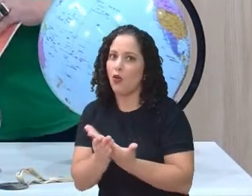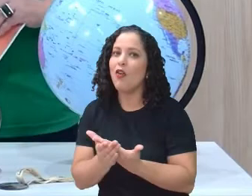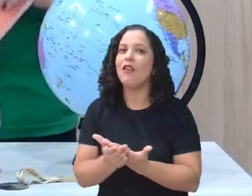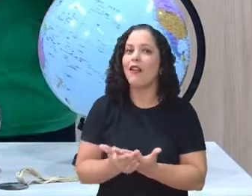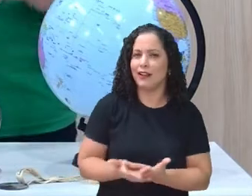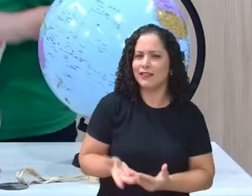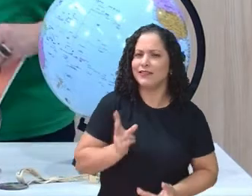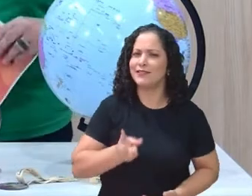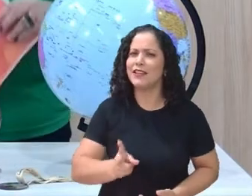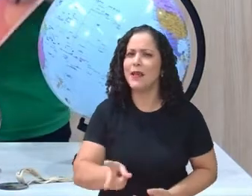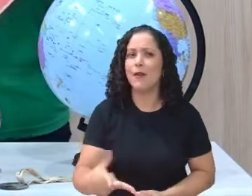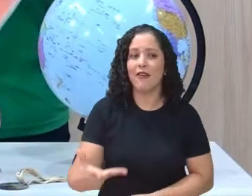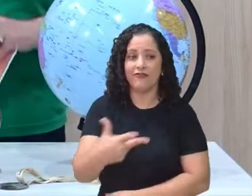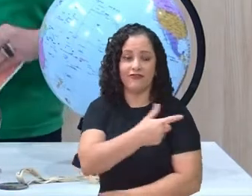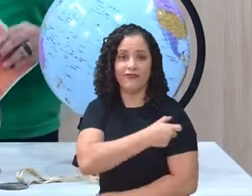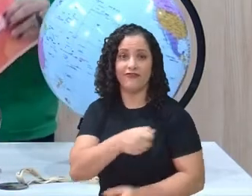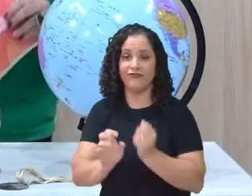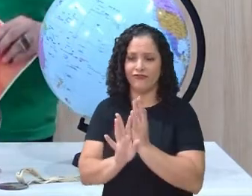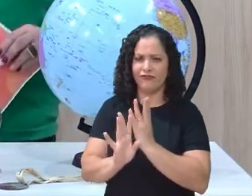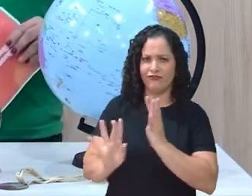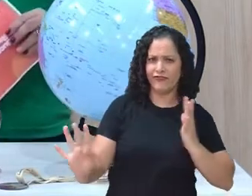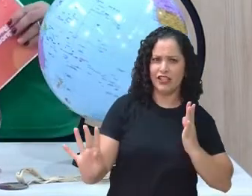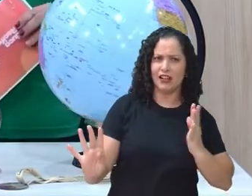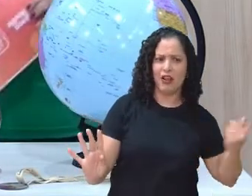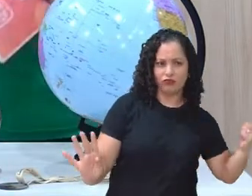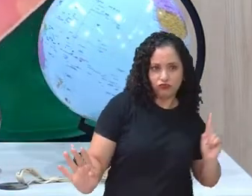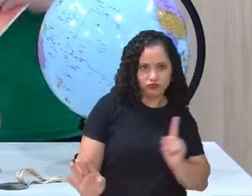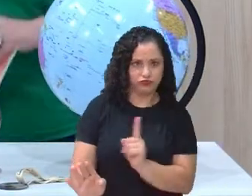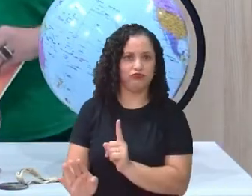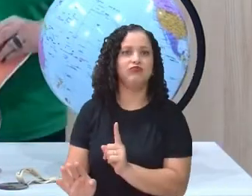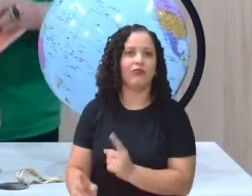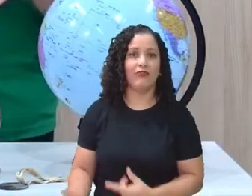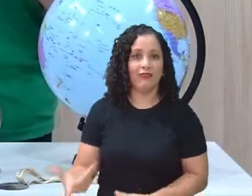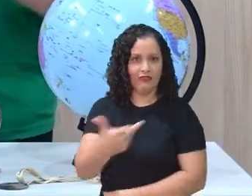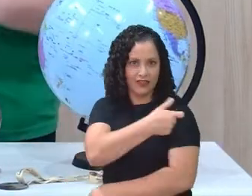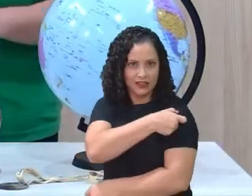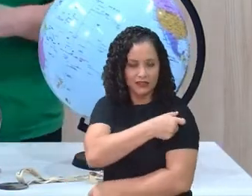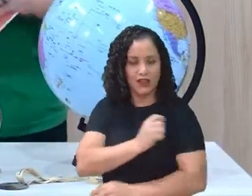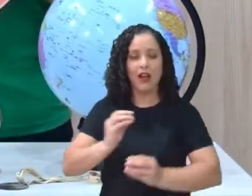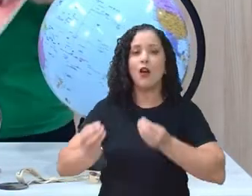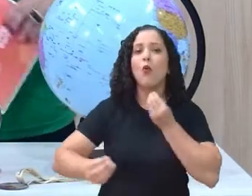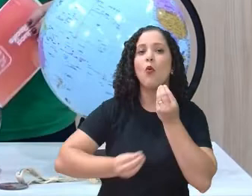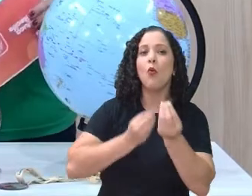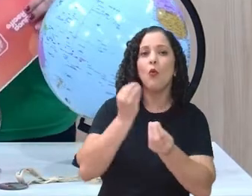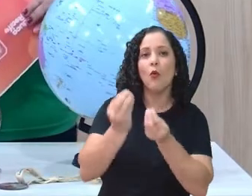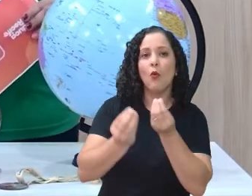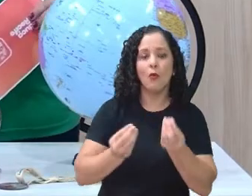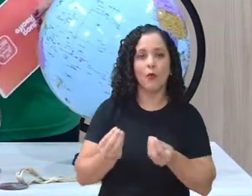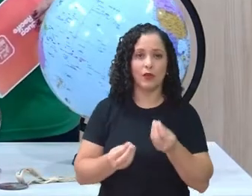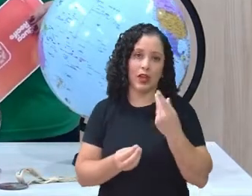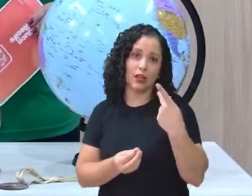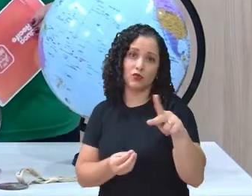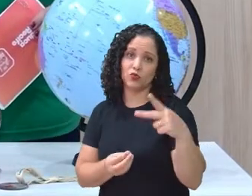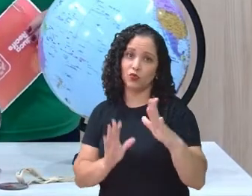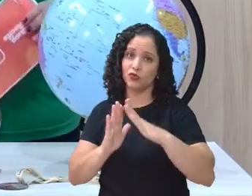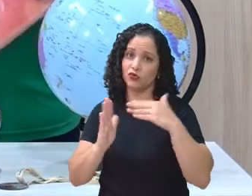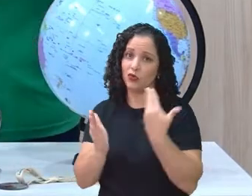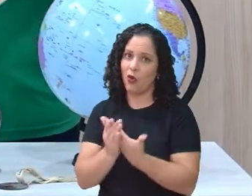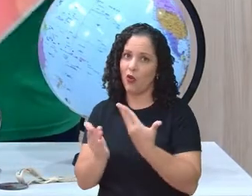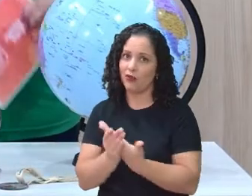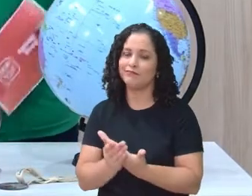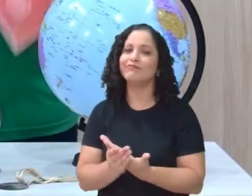lá na fila, não tomei vacina ainda, vamos lá para ver como é que a nossa escola, a sua escola, ela está aí vacinando a